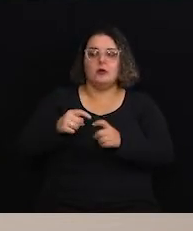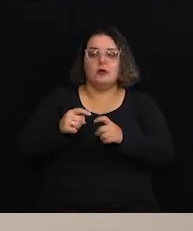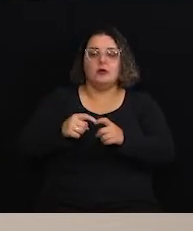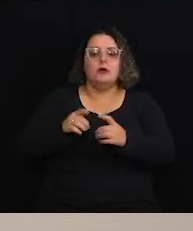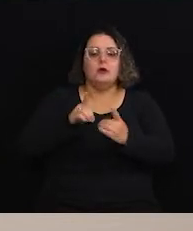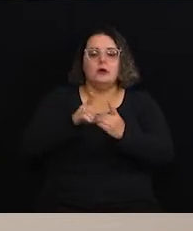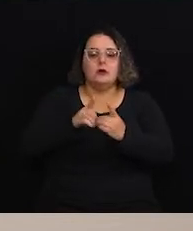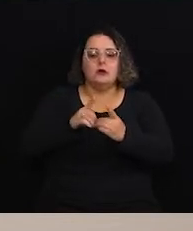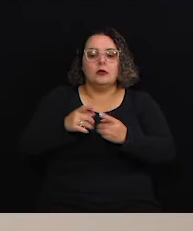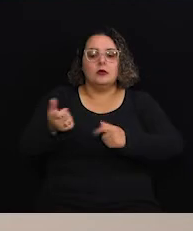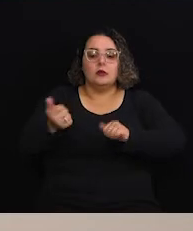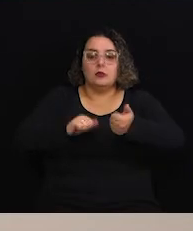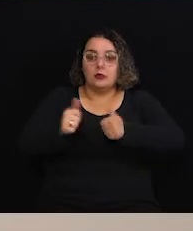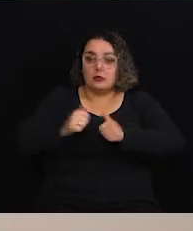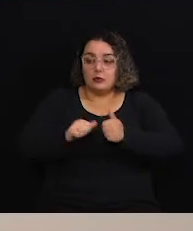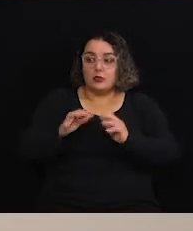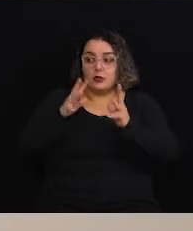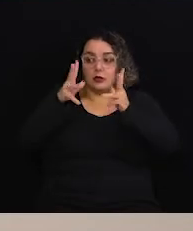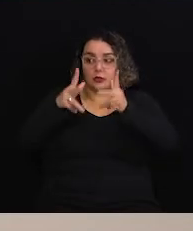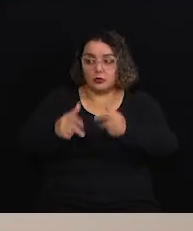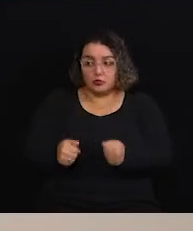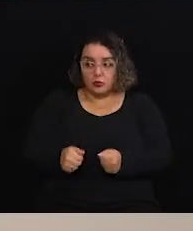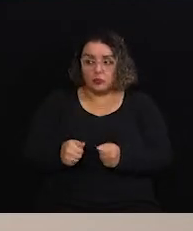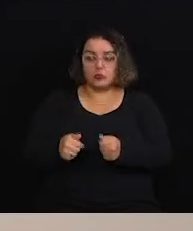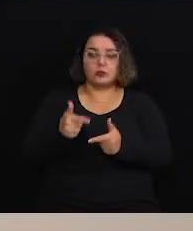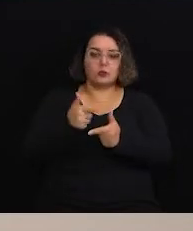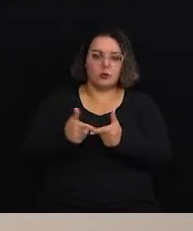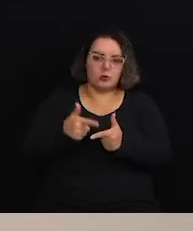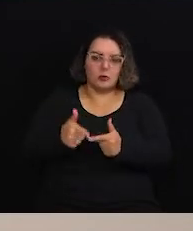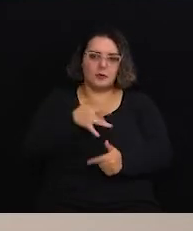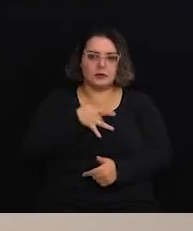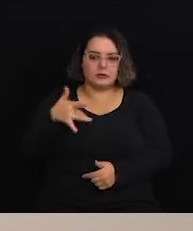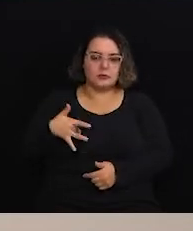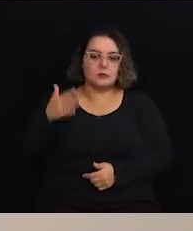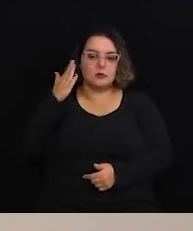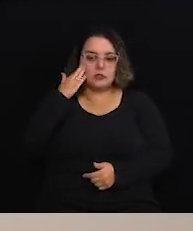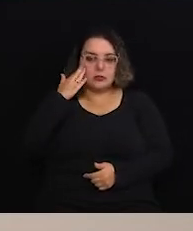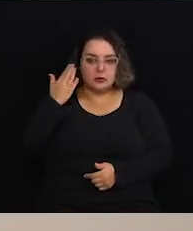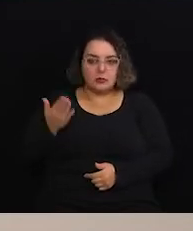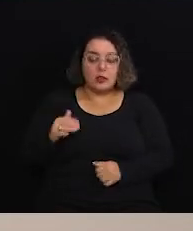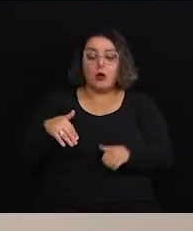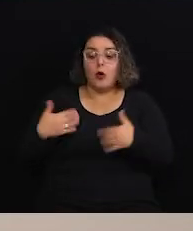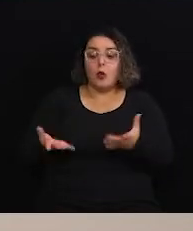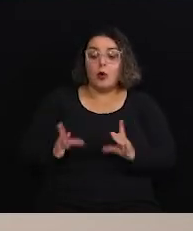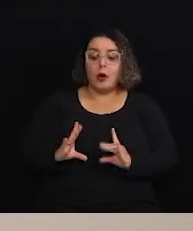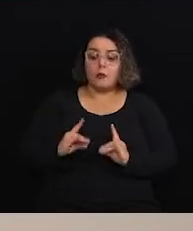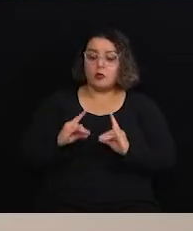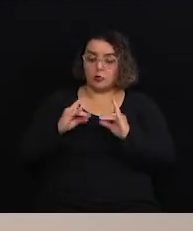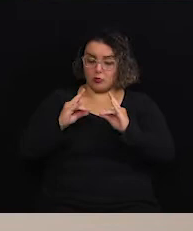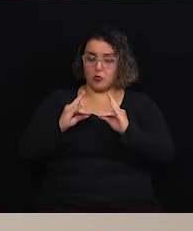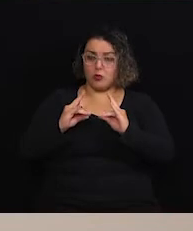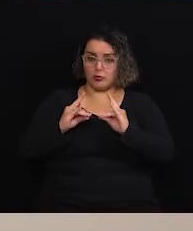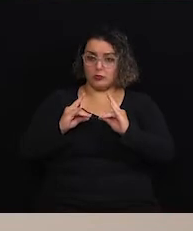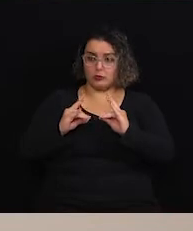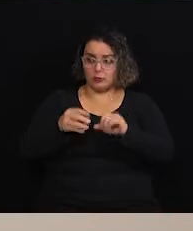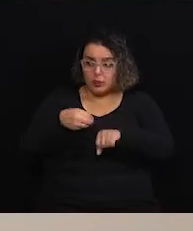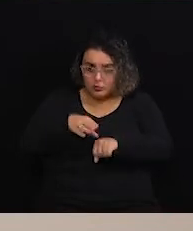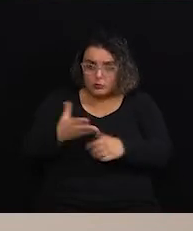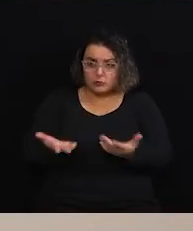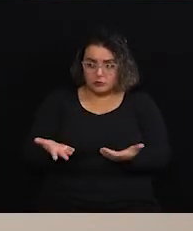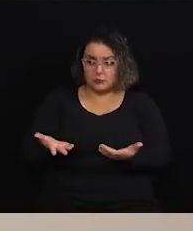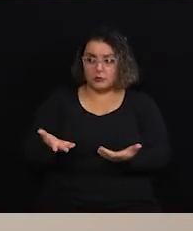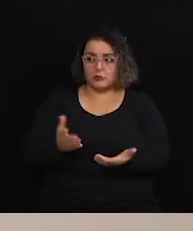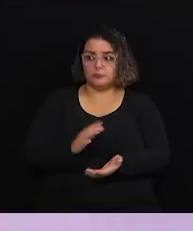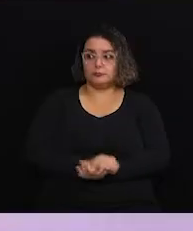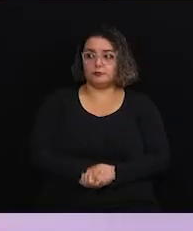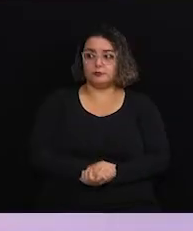gente vai avaliar todos os problemas que ela tem de saúde para saber qual o tipo de hormônio que está indicado para ela estar